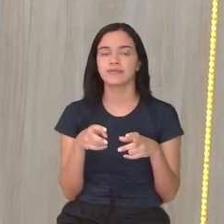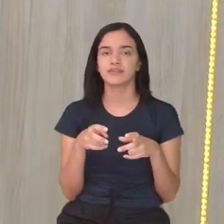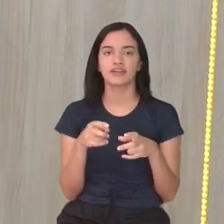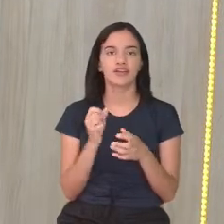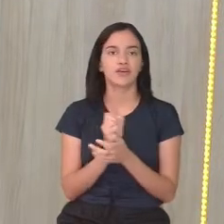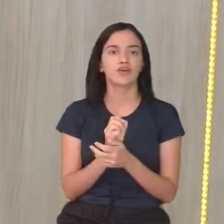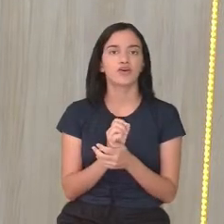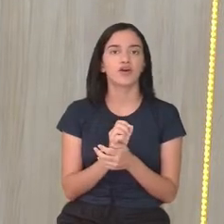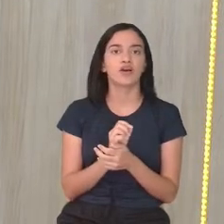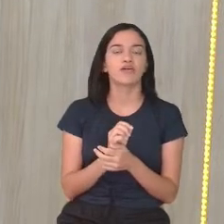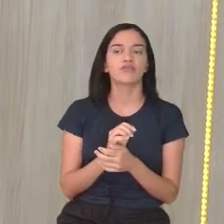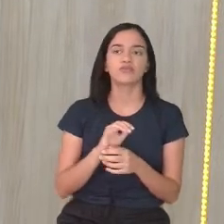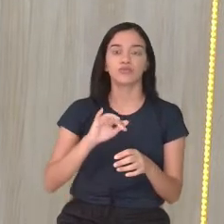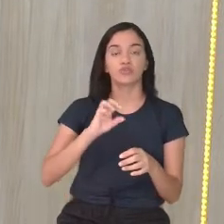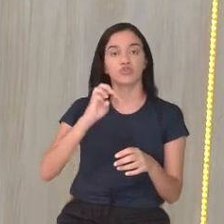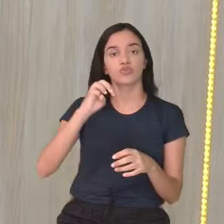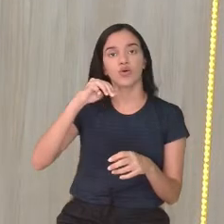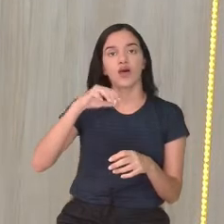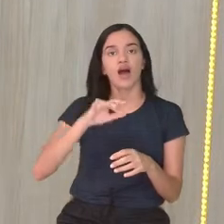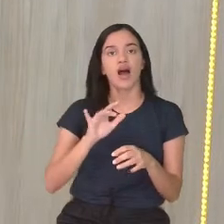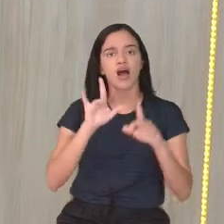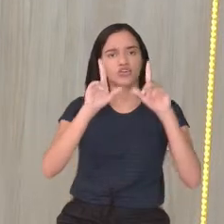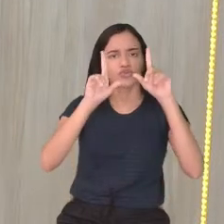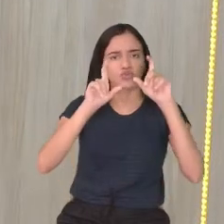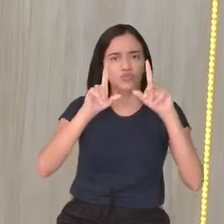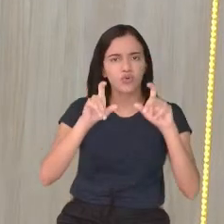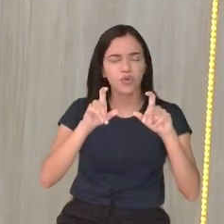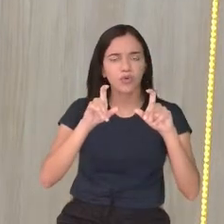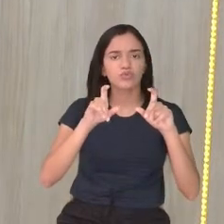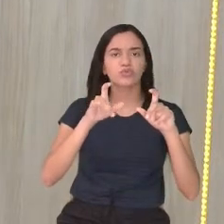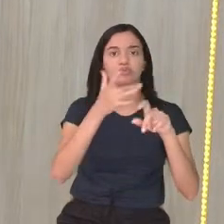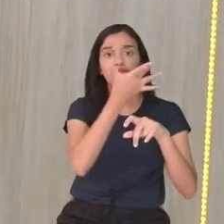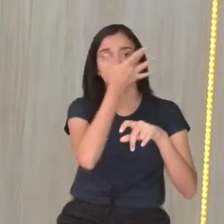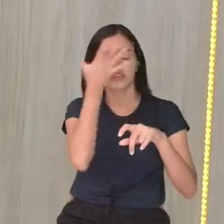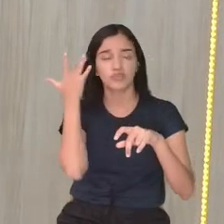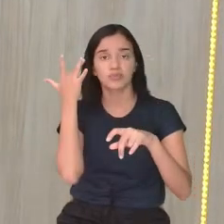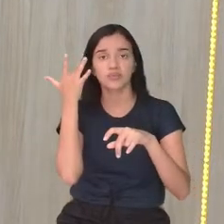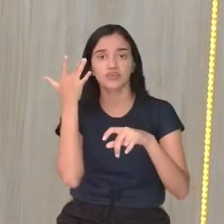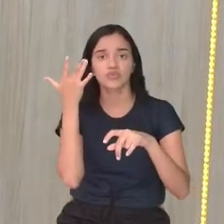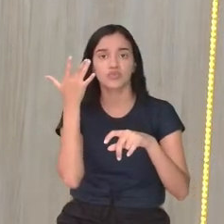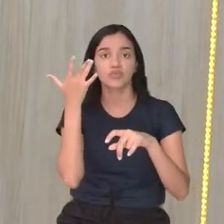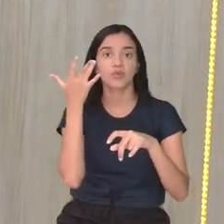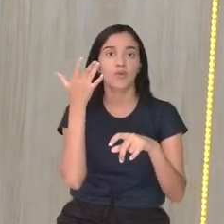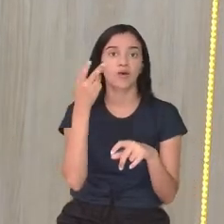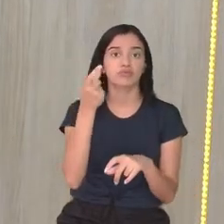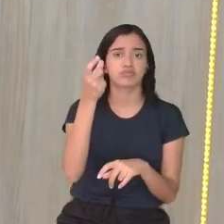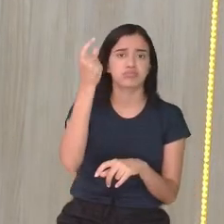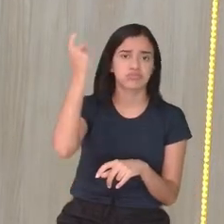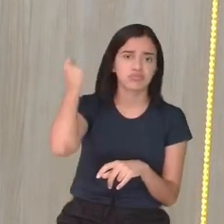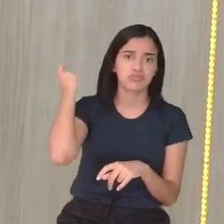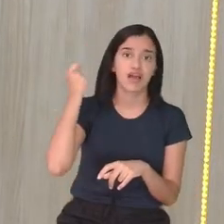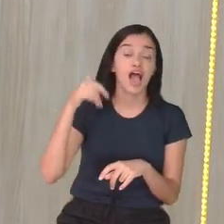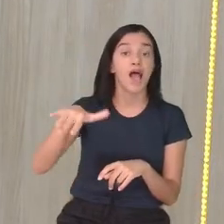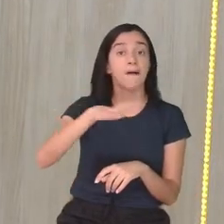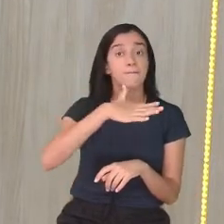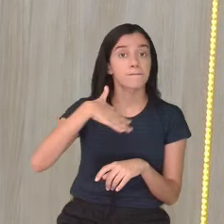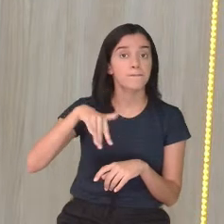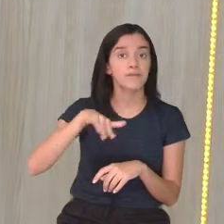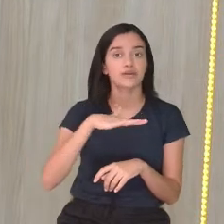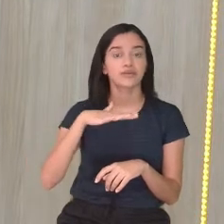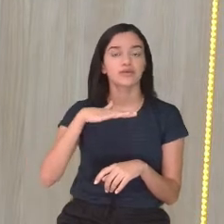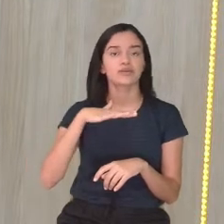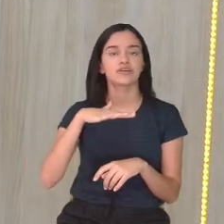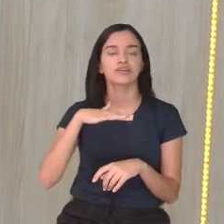os monumentos, né? Que tem, as fotos que tem das pessoas daquela época, a maioria delas são,